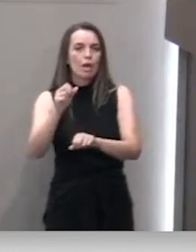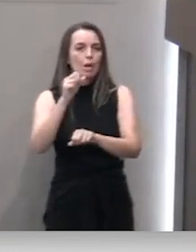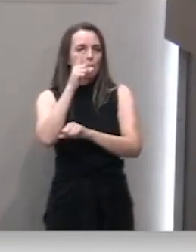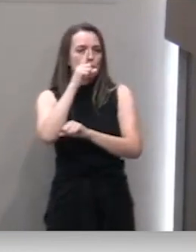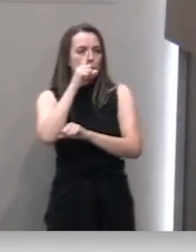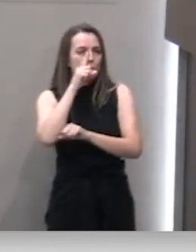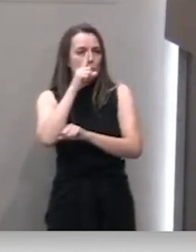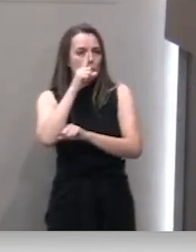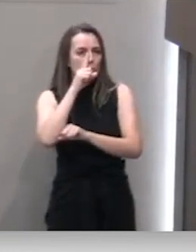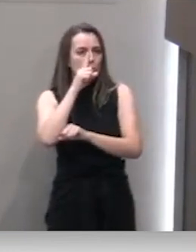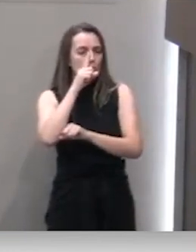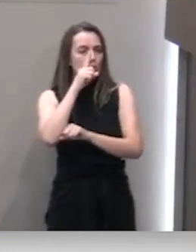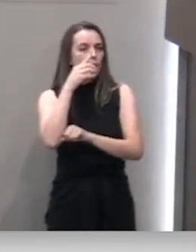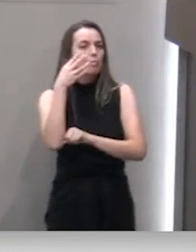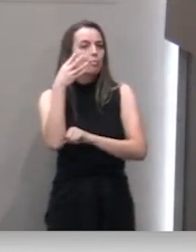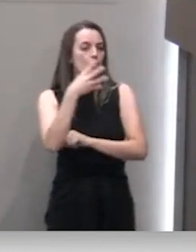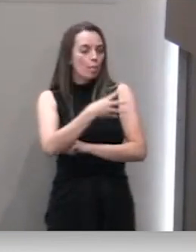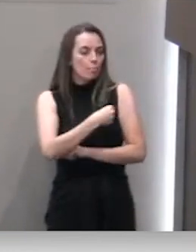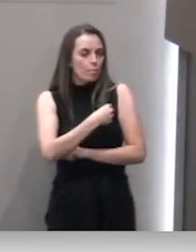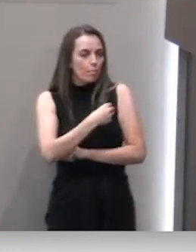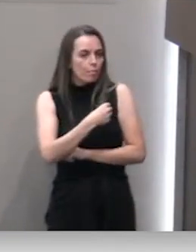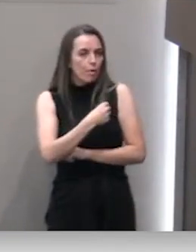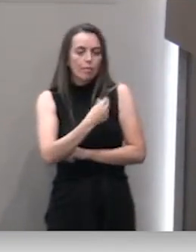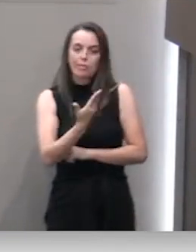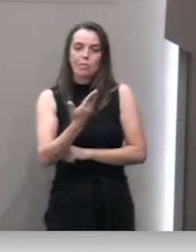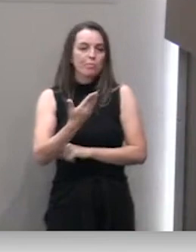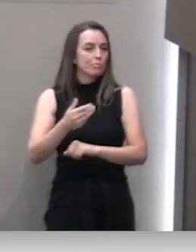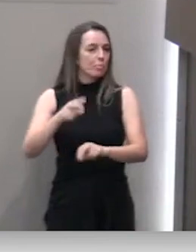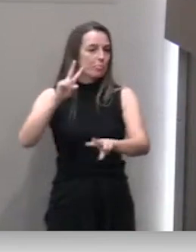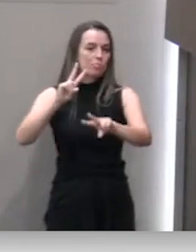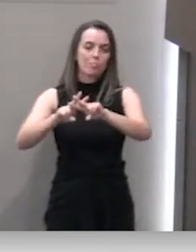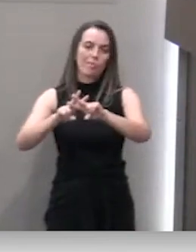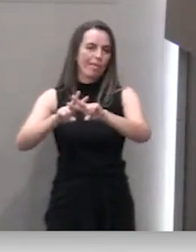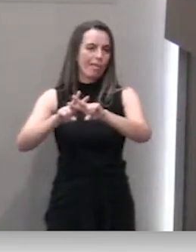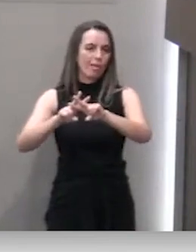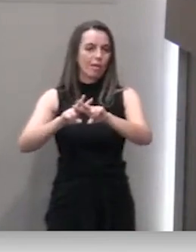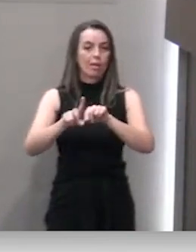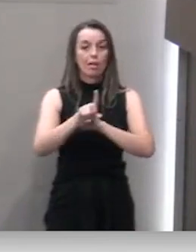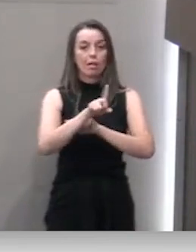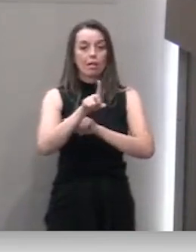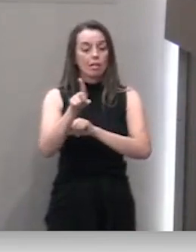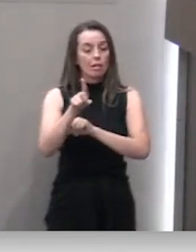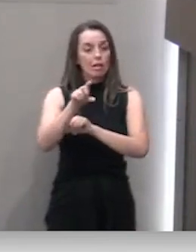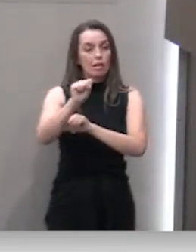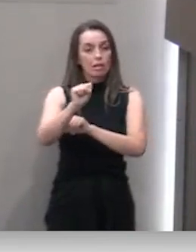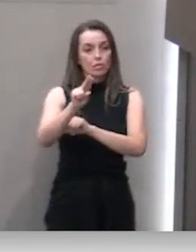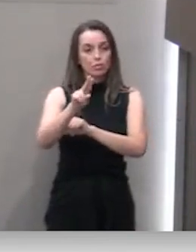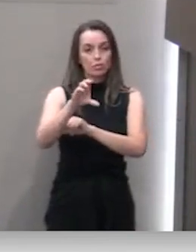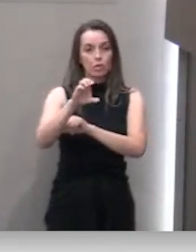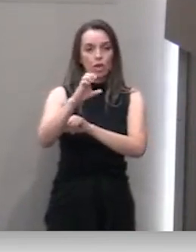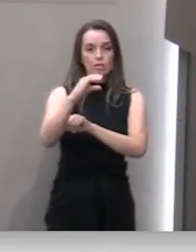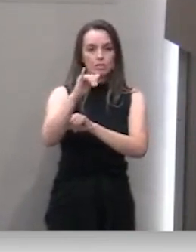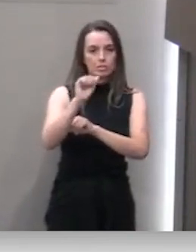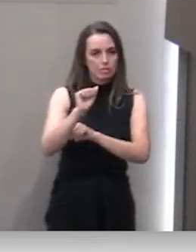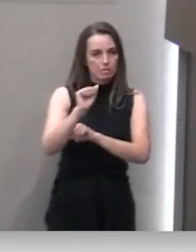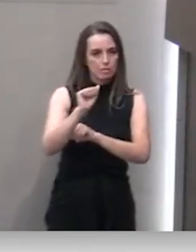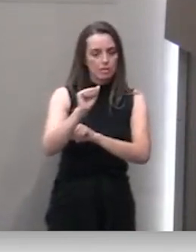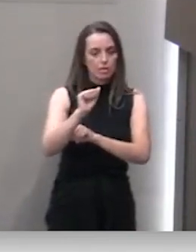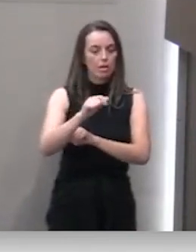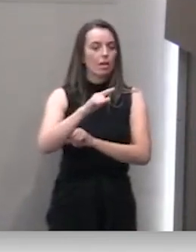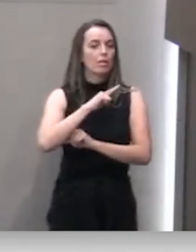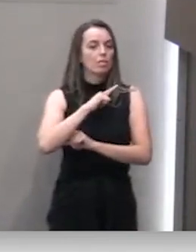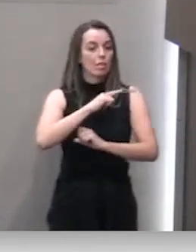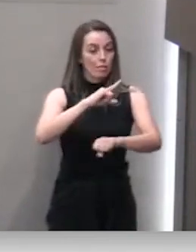prenderam. Na Suécia, uma das consequências foi que, quando adotaram o banheiro unissex, passou a haver mais